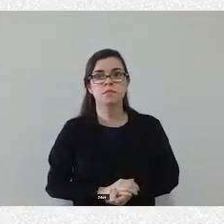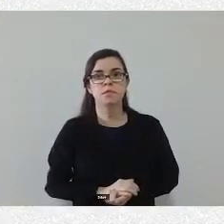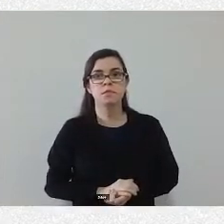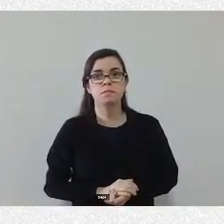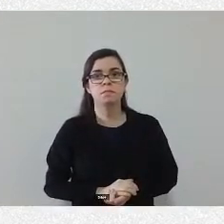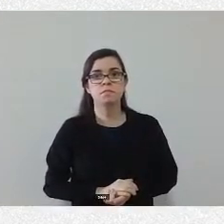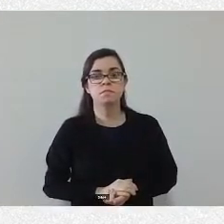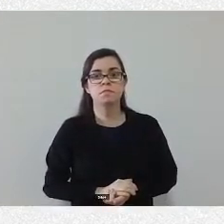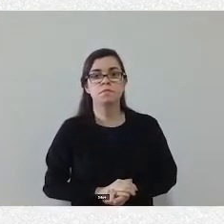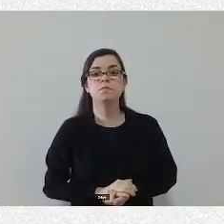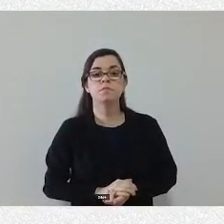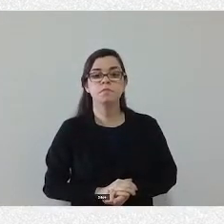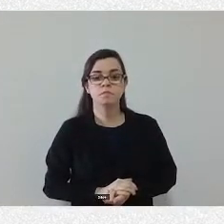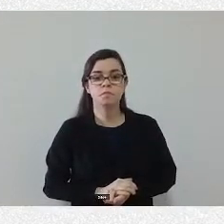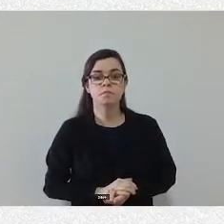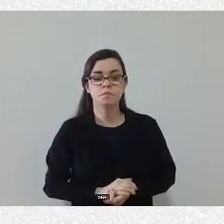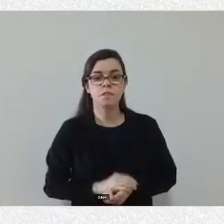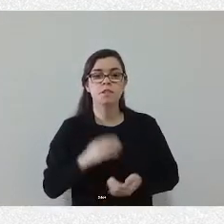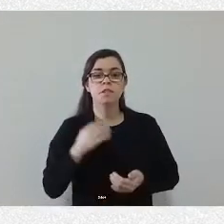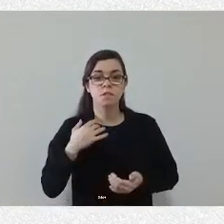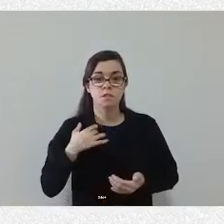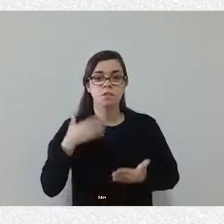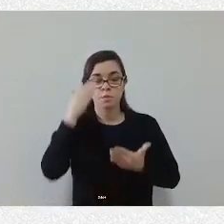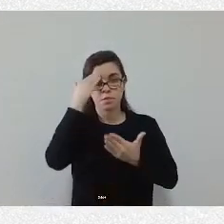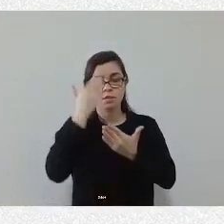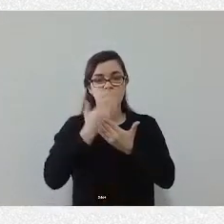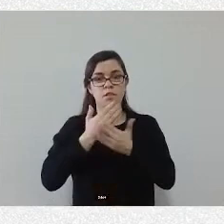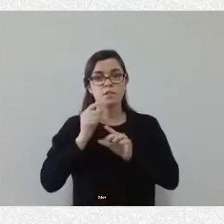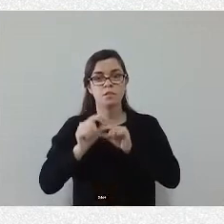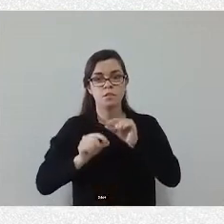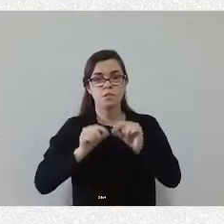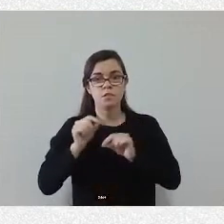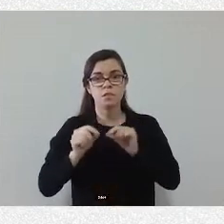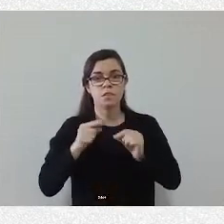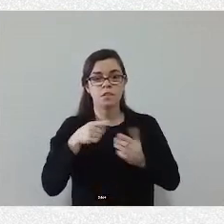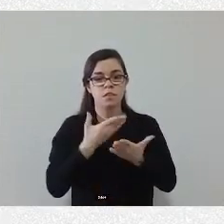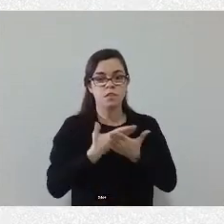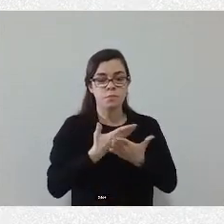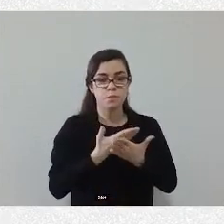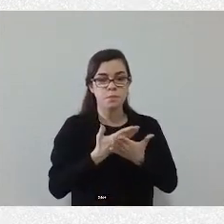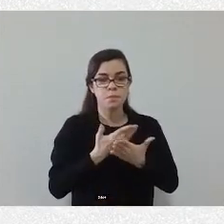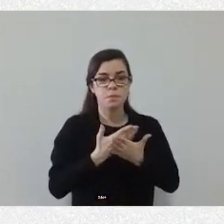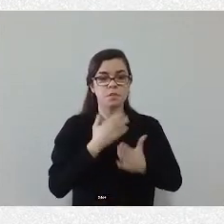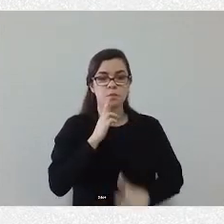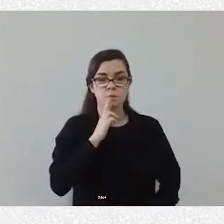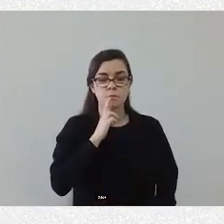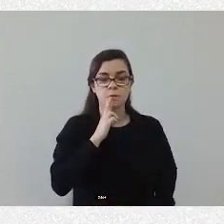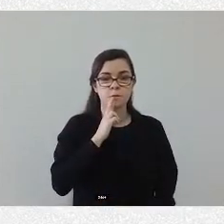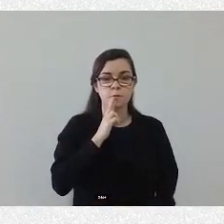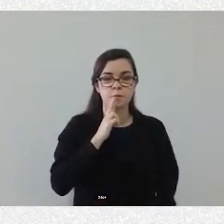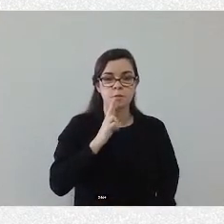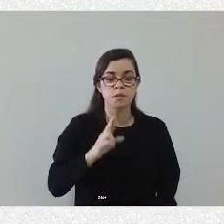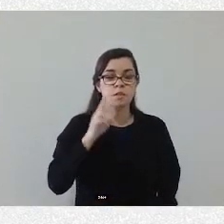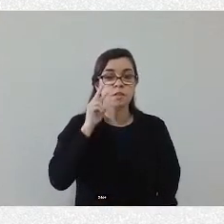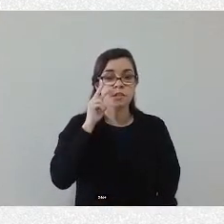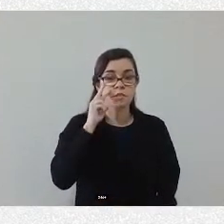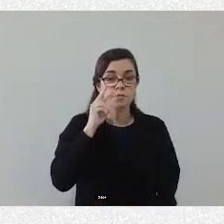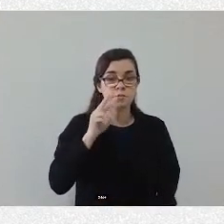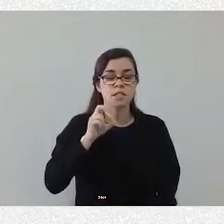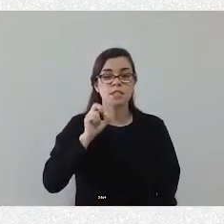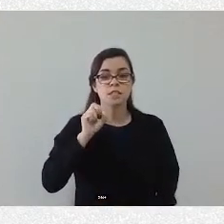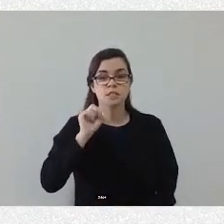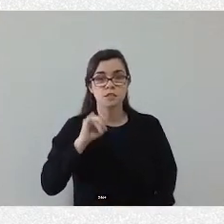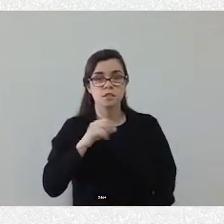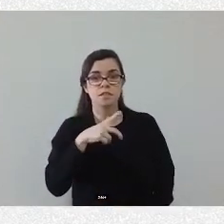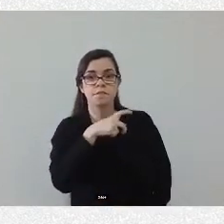eu acredito que os resultados do estudo, né, em relação à efetividade da vacina, né, em